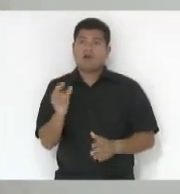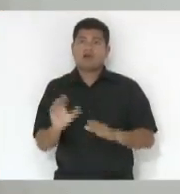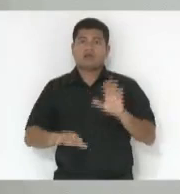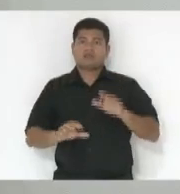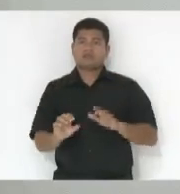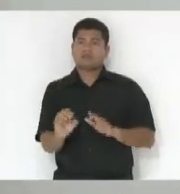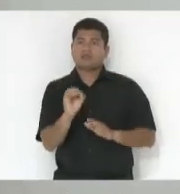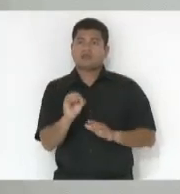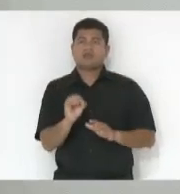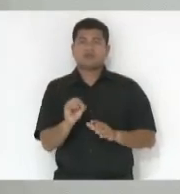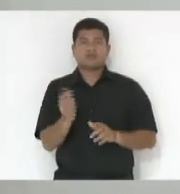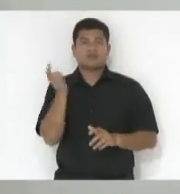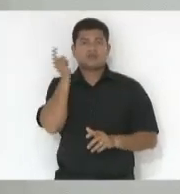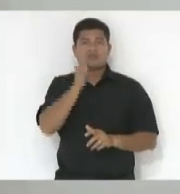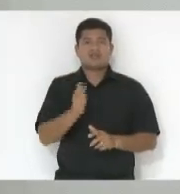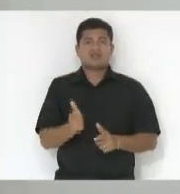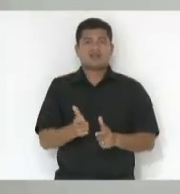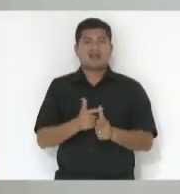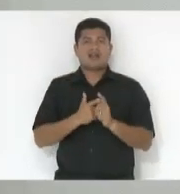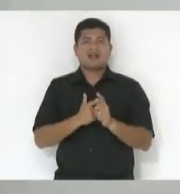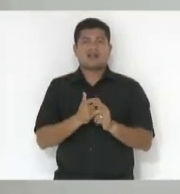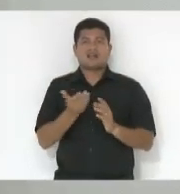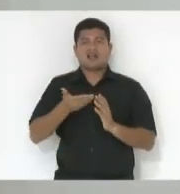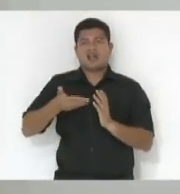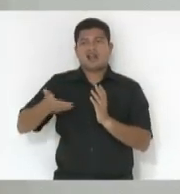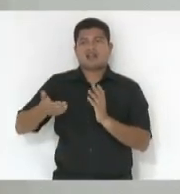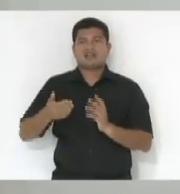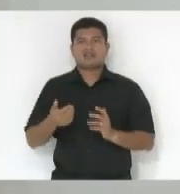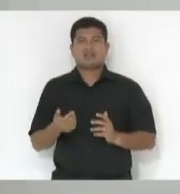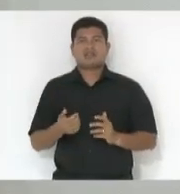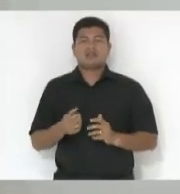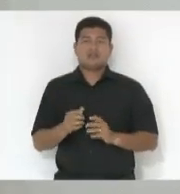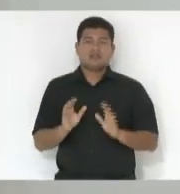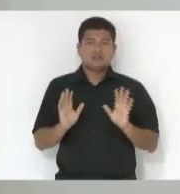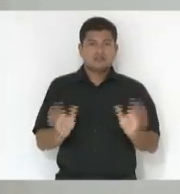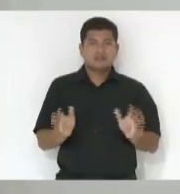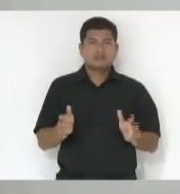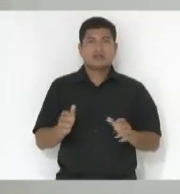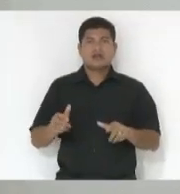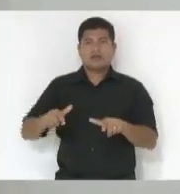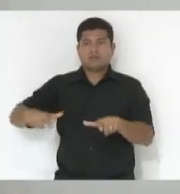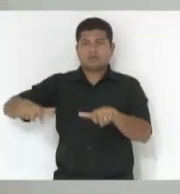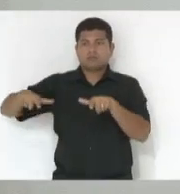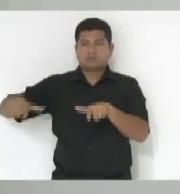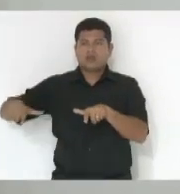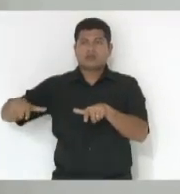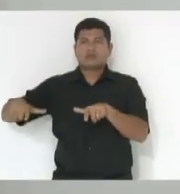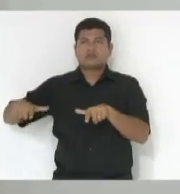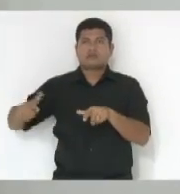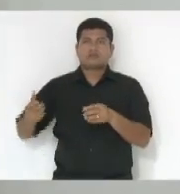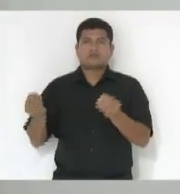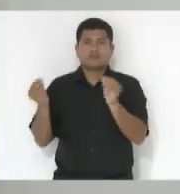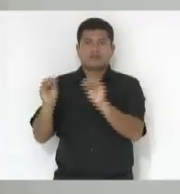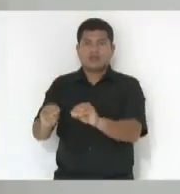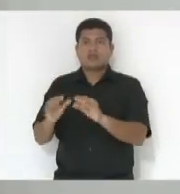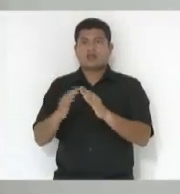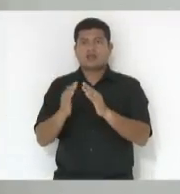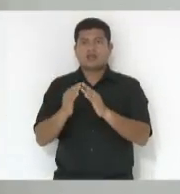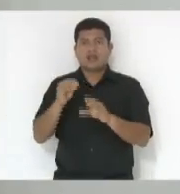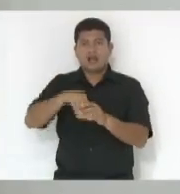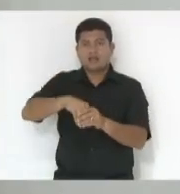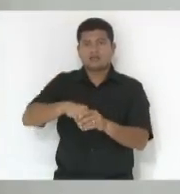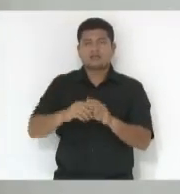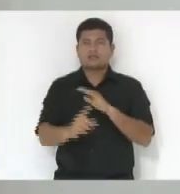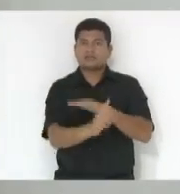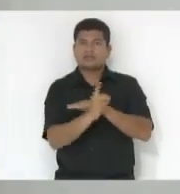crédito. Já que há excedente, as placas que são colocadas na casa do consumidor transferem